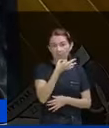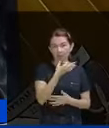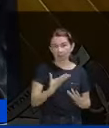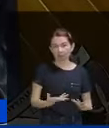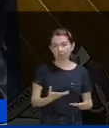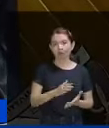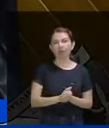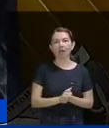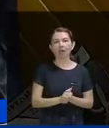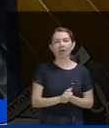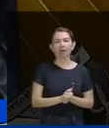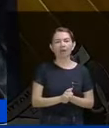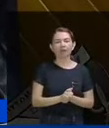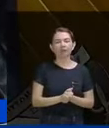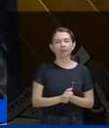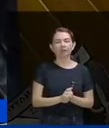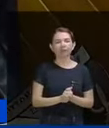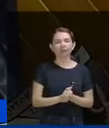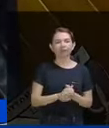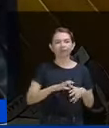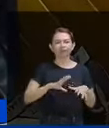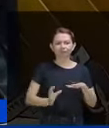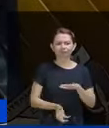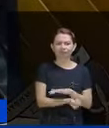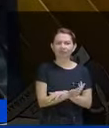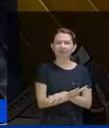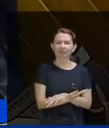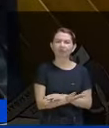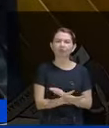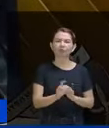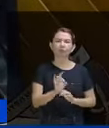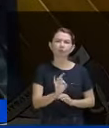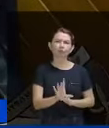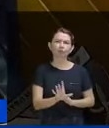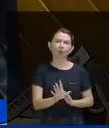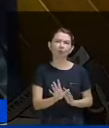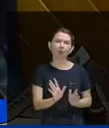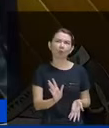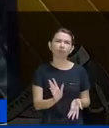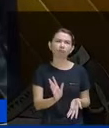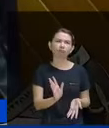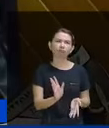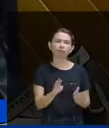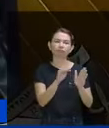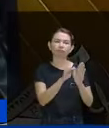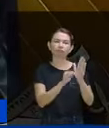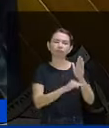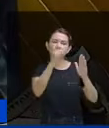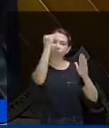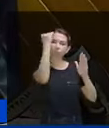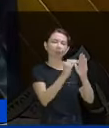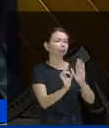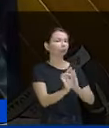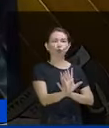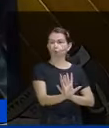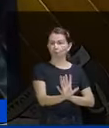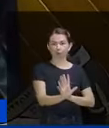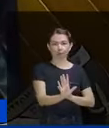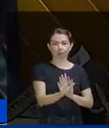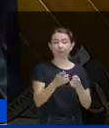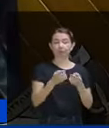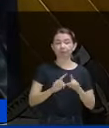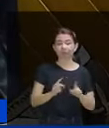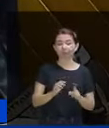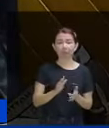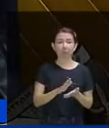seria dar ares de regularidade a alguma coisa feita apenas para cumprir o rigor da norma, porquanto quase